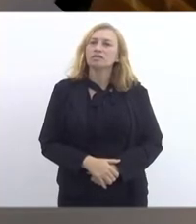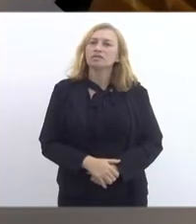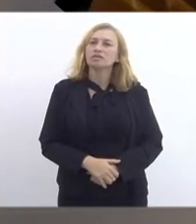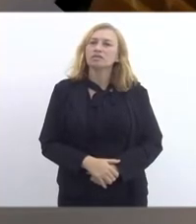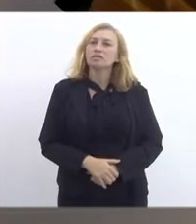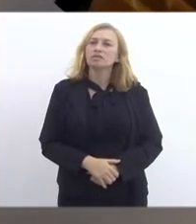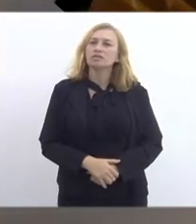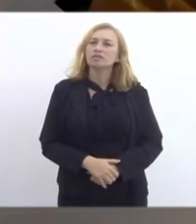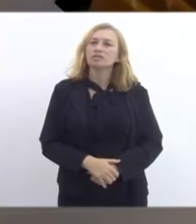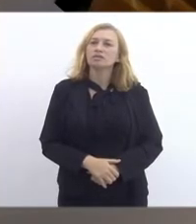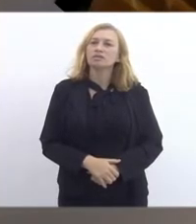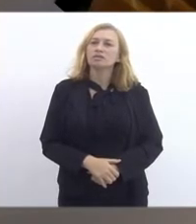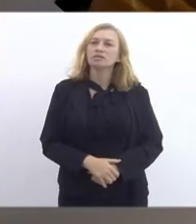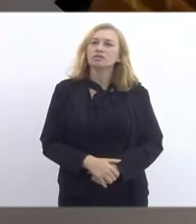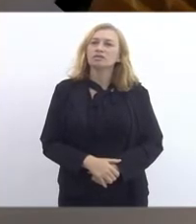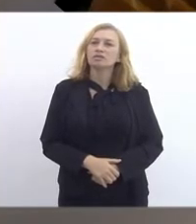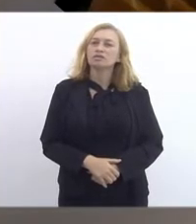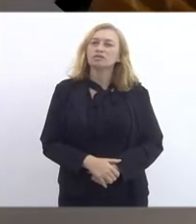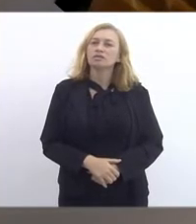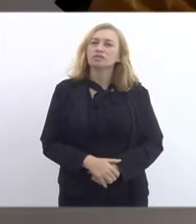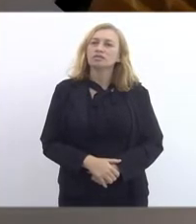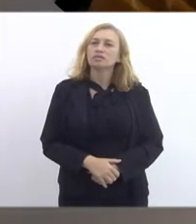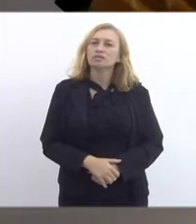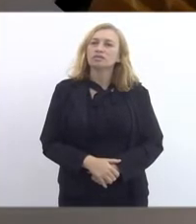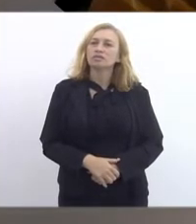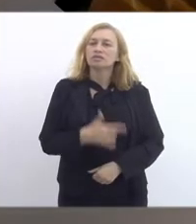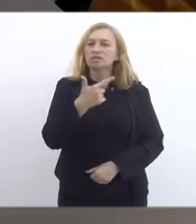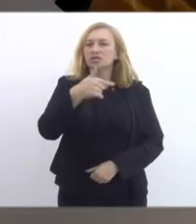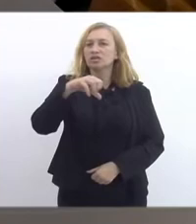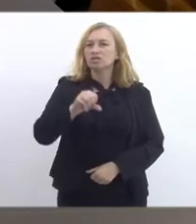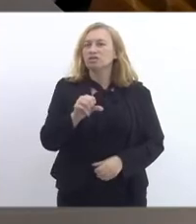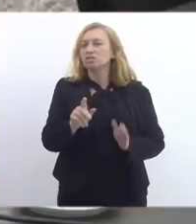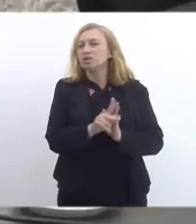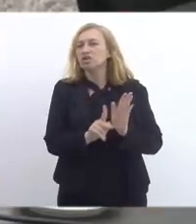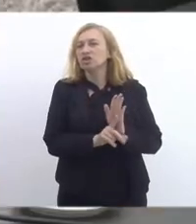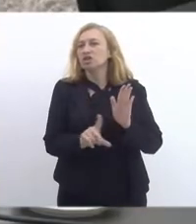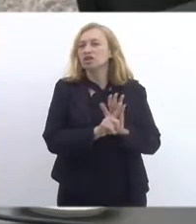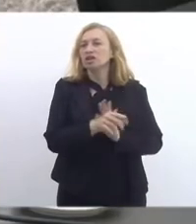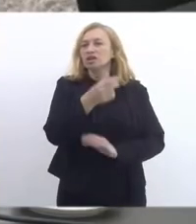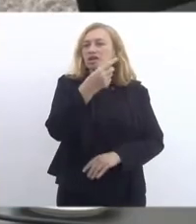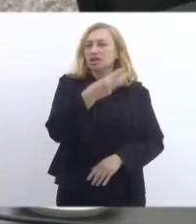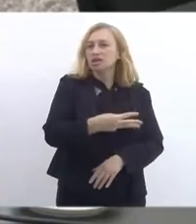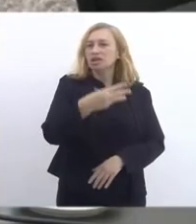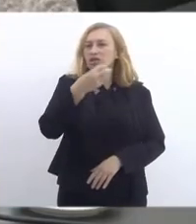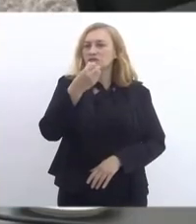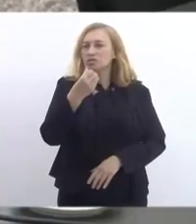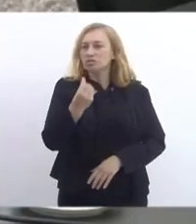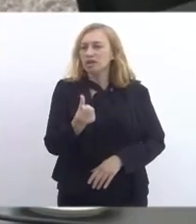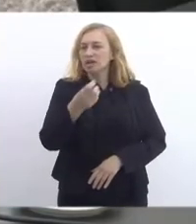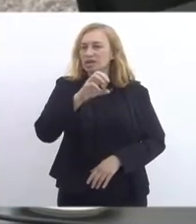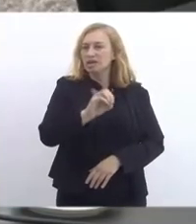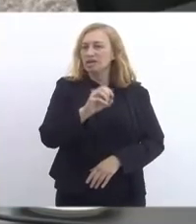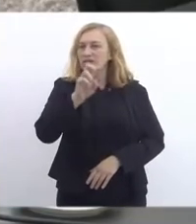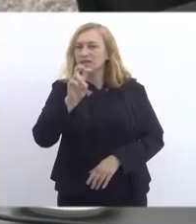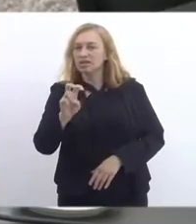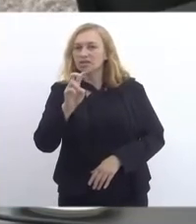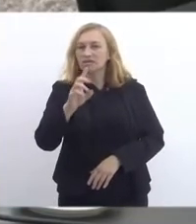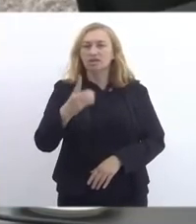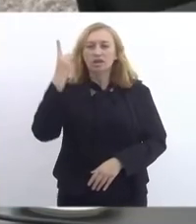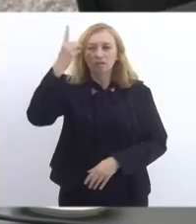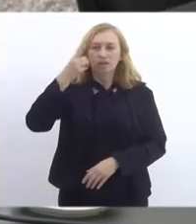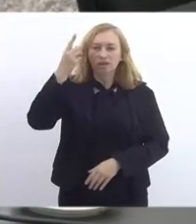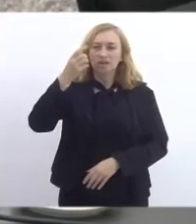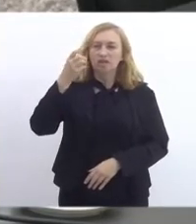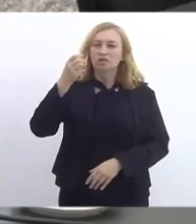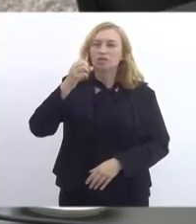Quero tentar salvar esse projeto. 29. Projeto de lei 3605-2017, autoria do deputado Conte Bittencourt,